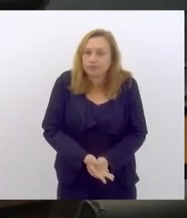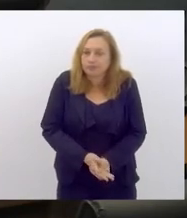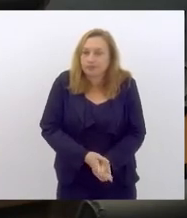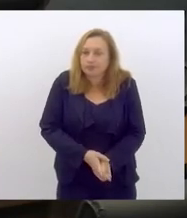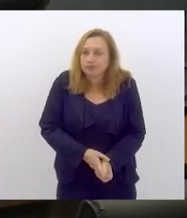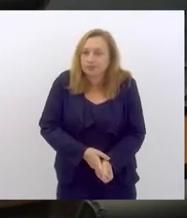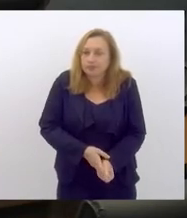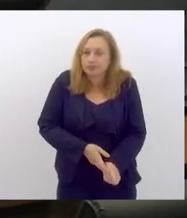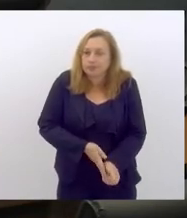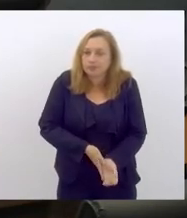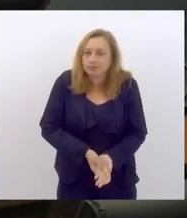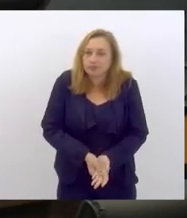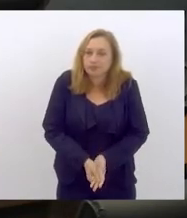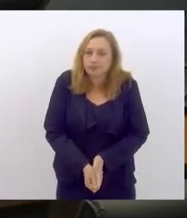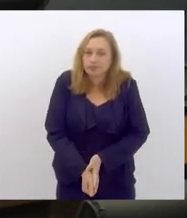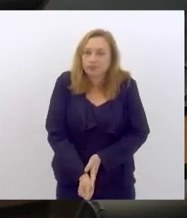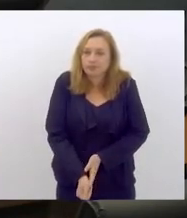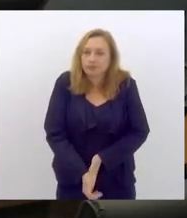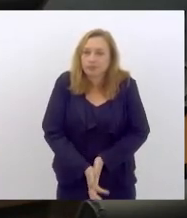Alô.